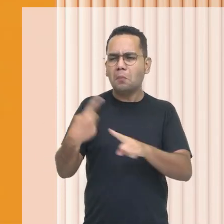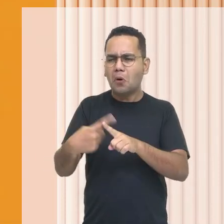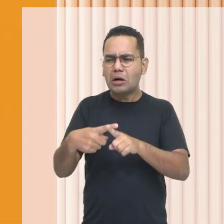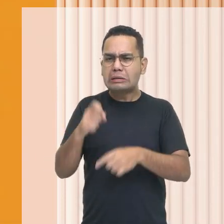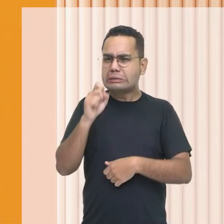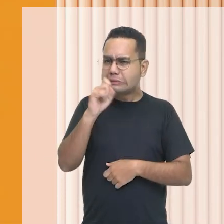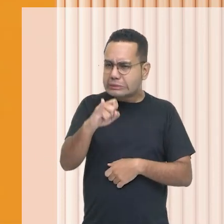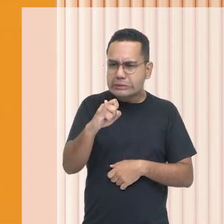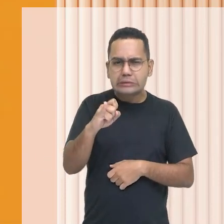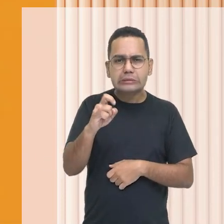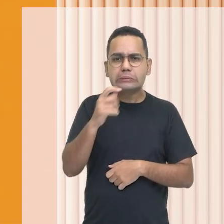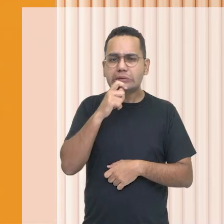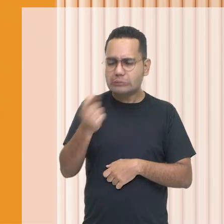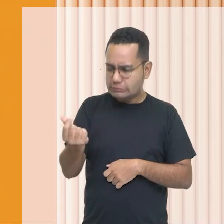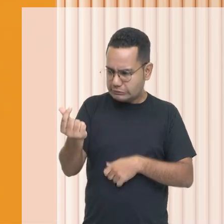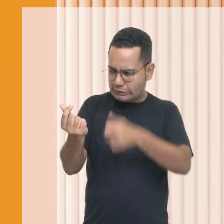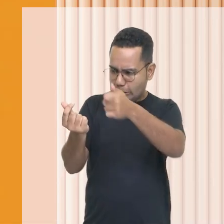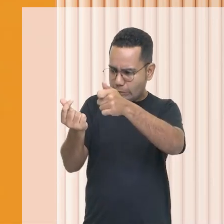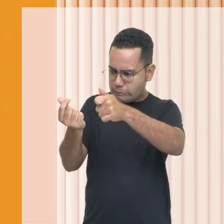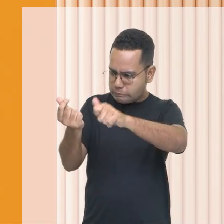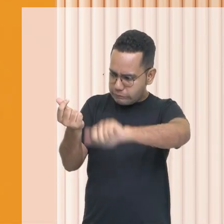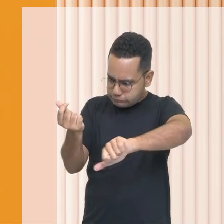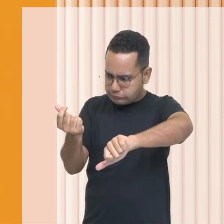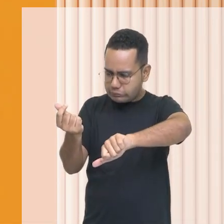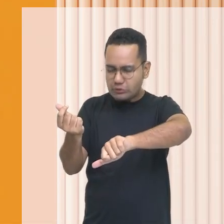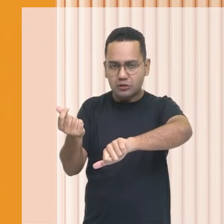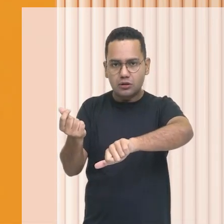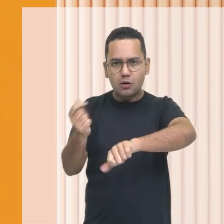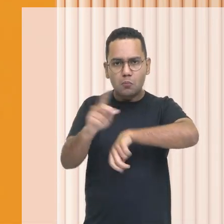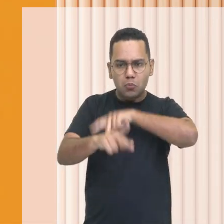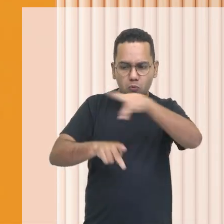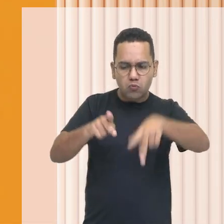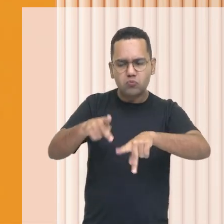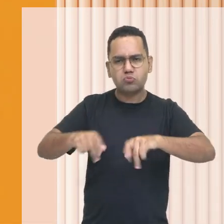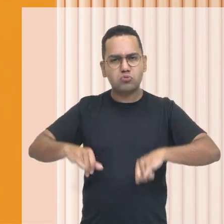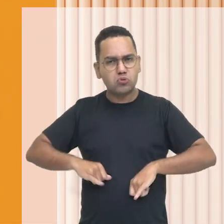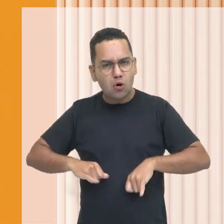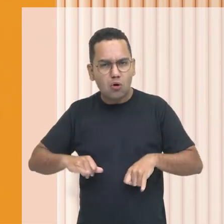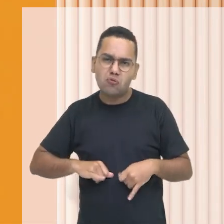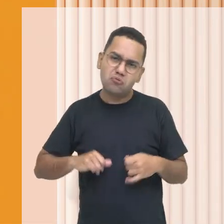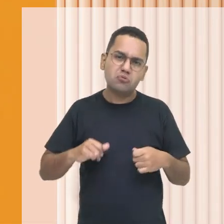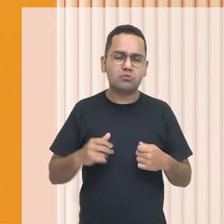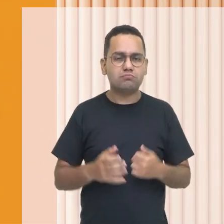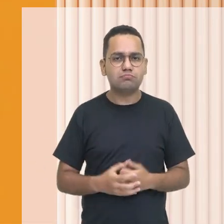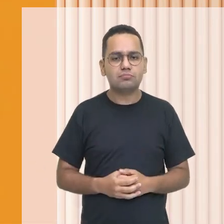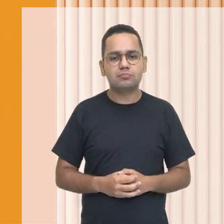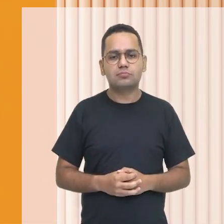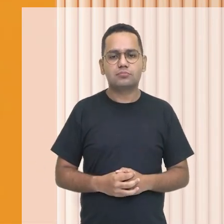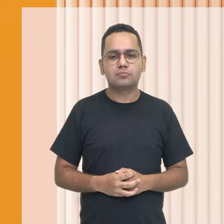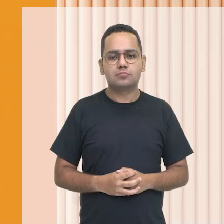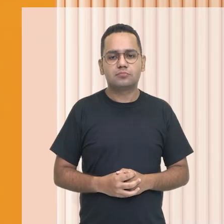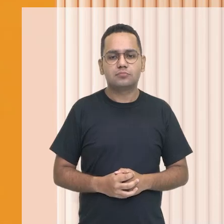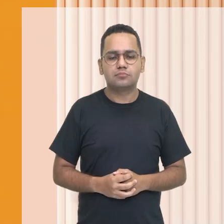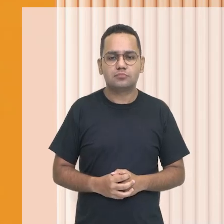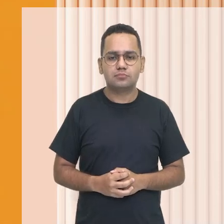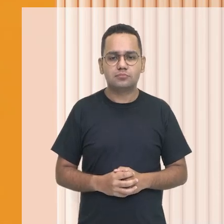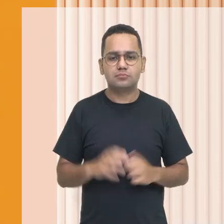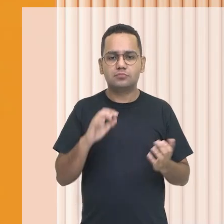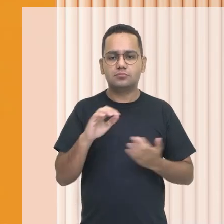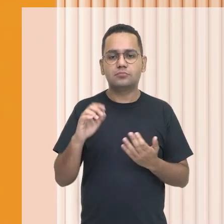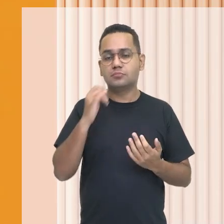bocados, né? Olha só, você vai ter a mudança, né, justamente